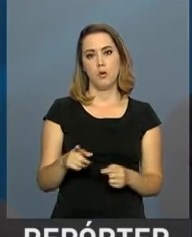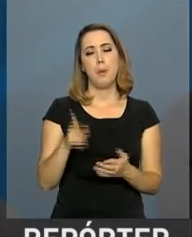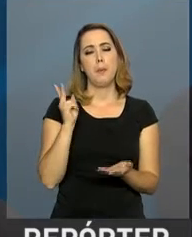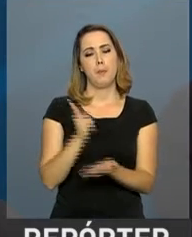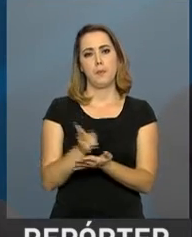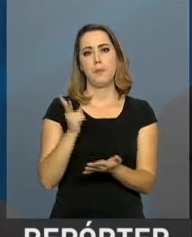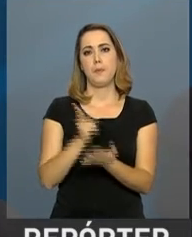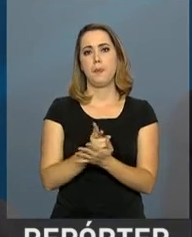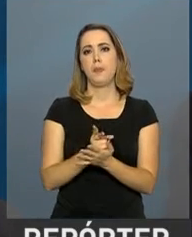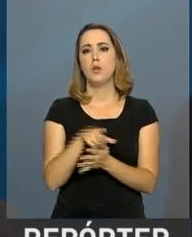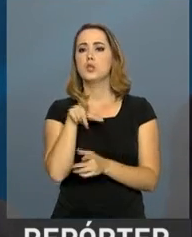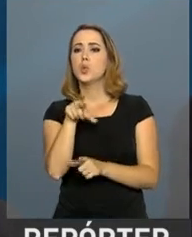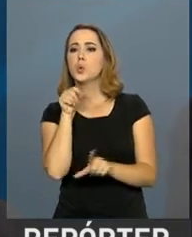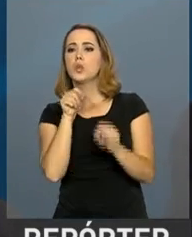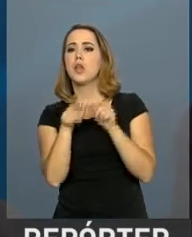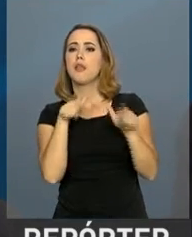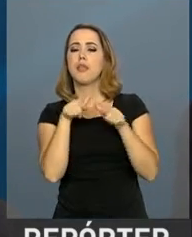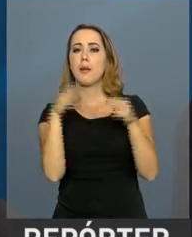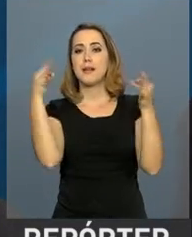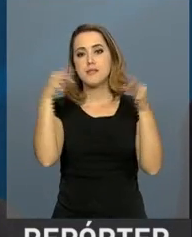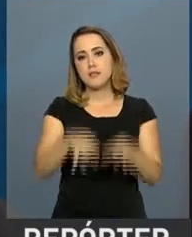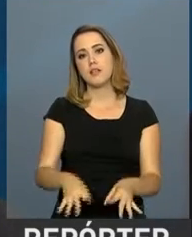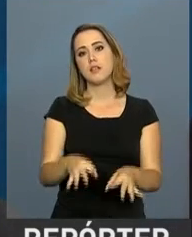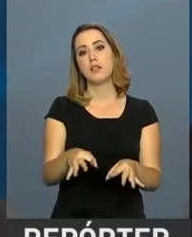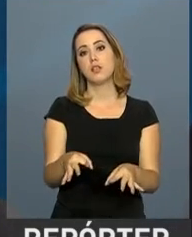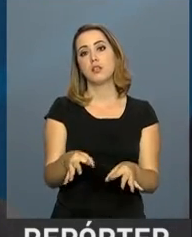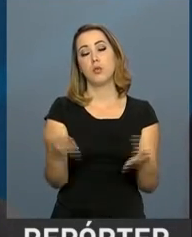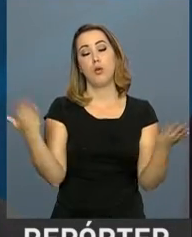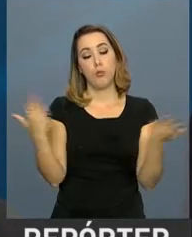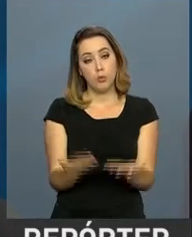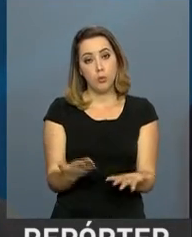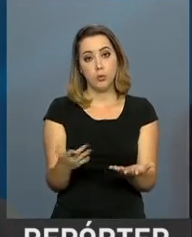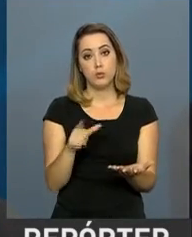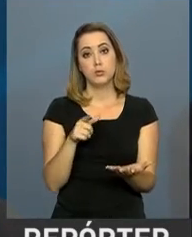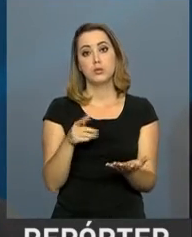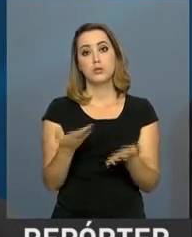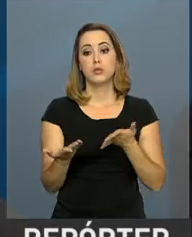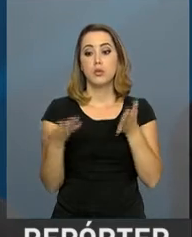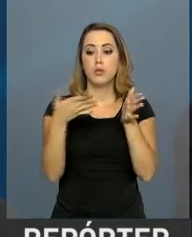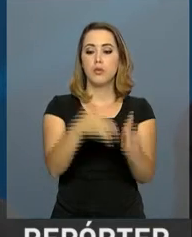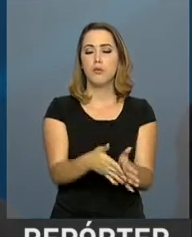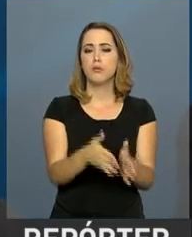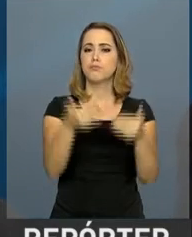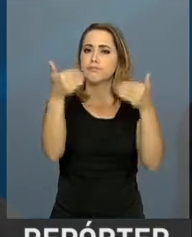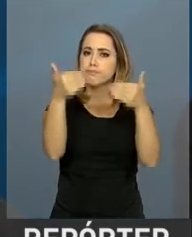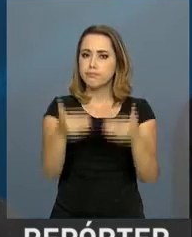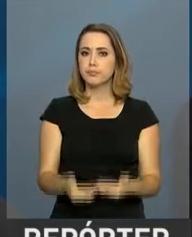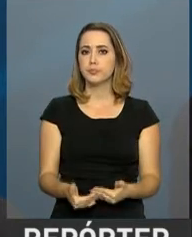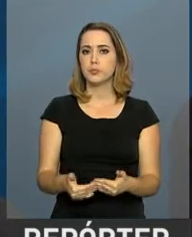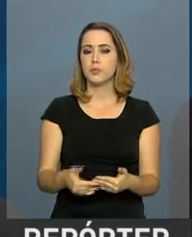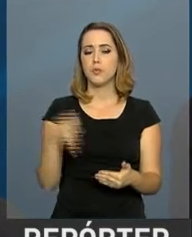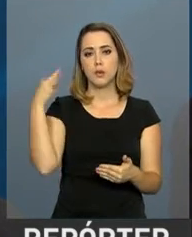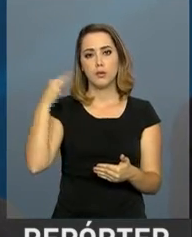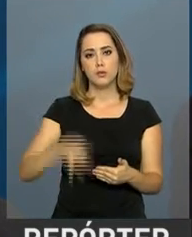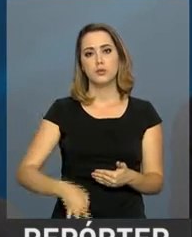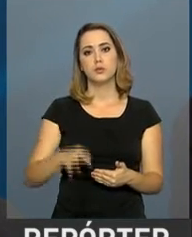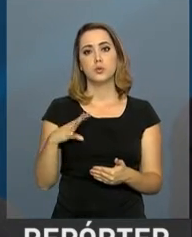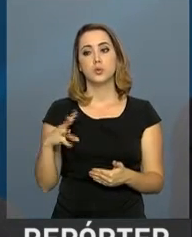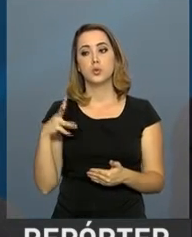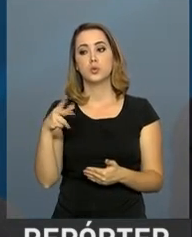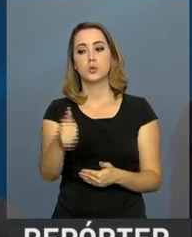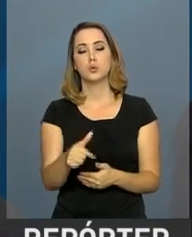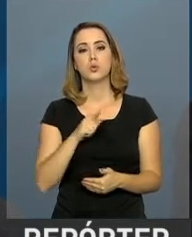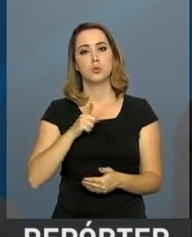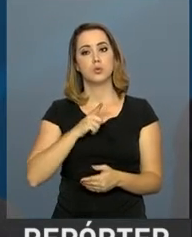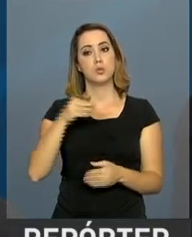definidas no governo fazem no pela presença expressiva que todos têm na